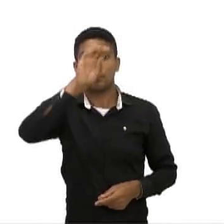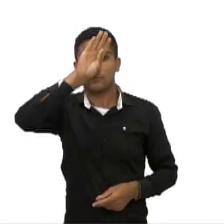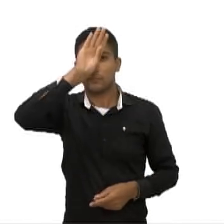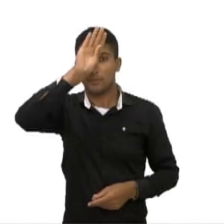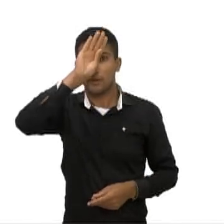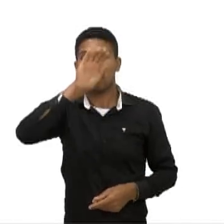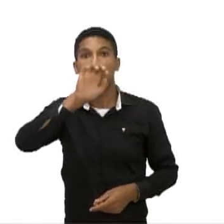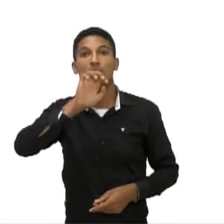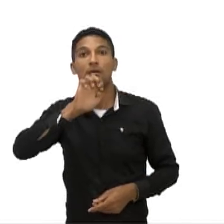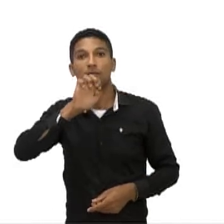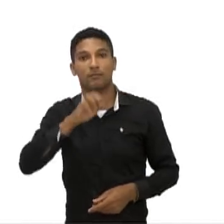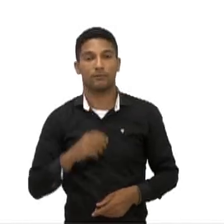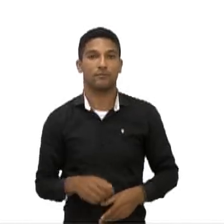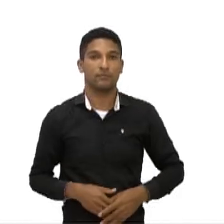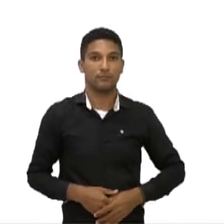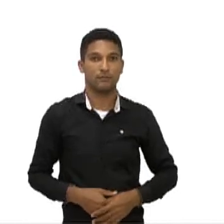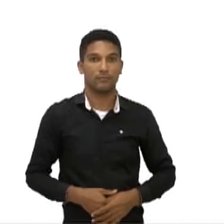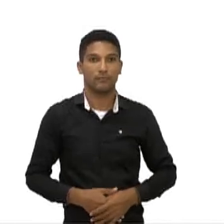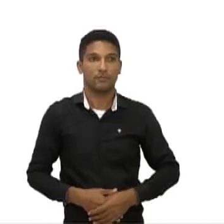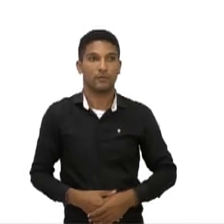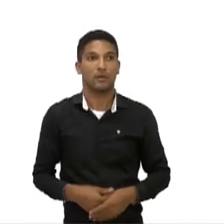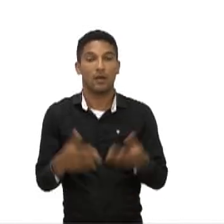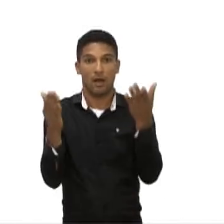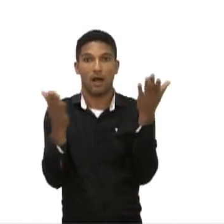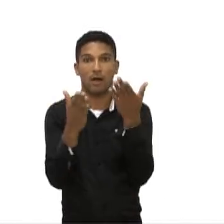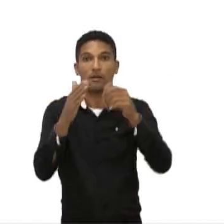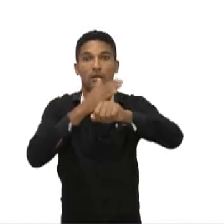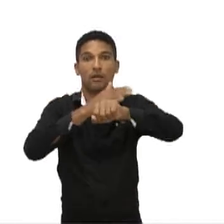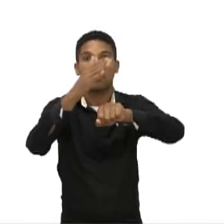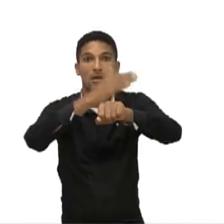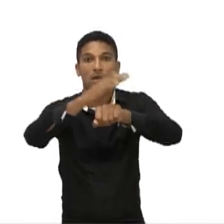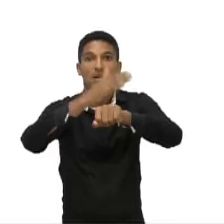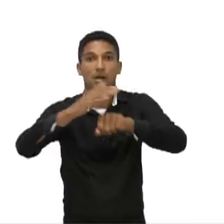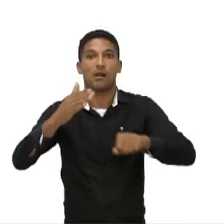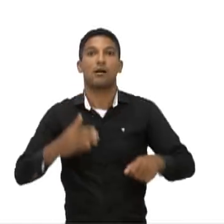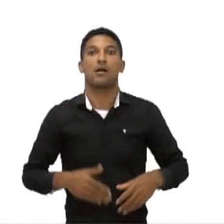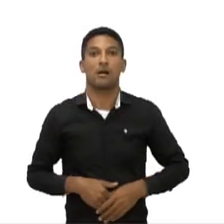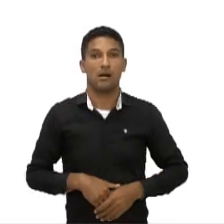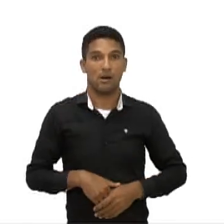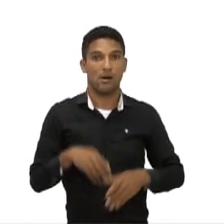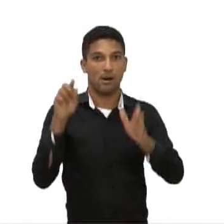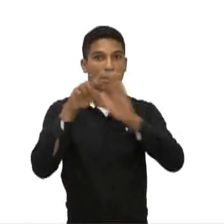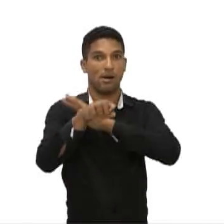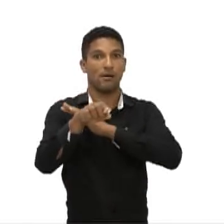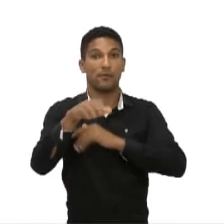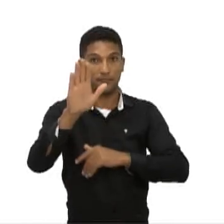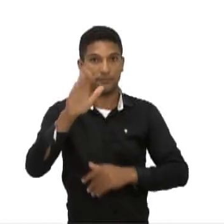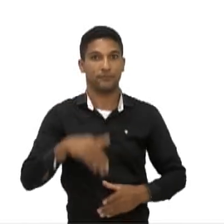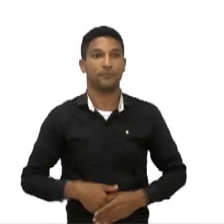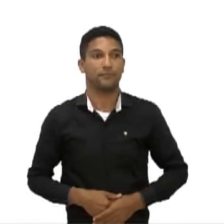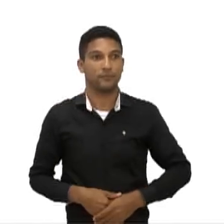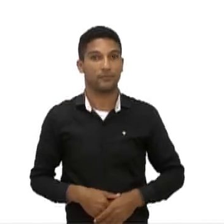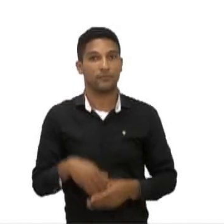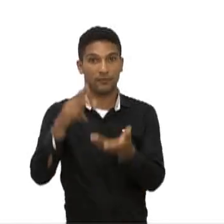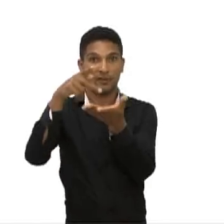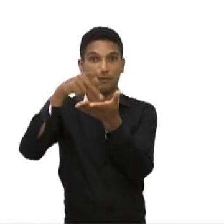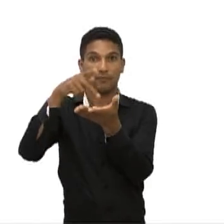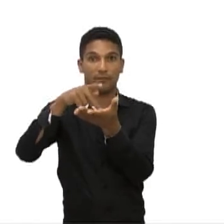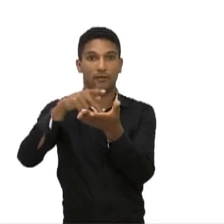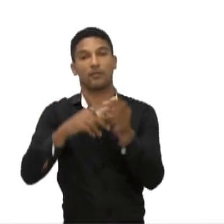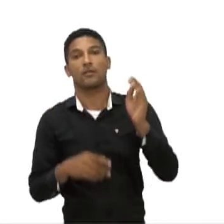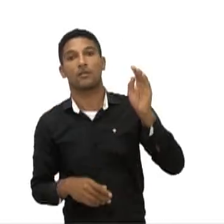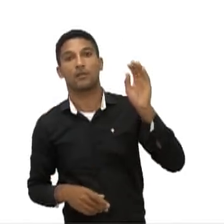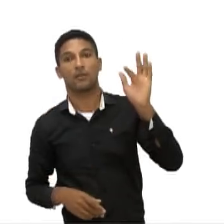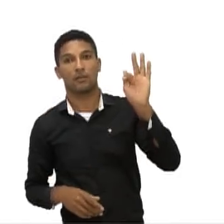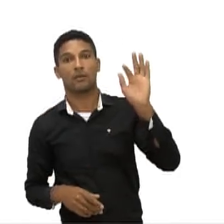vamos praticar mais um pouquinho? Então, olha só que a professora trouxe aqui. questãozinha aí de verdadeiro ou falso, tá? Para